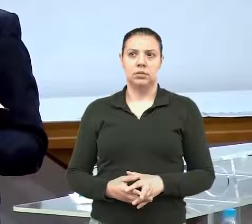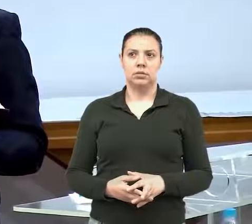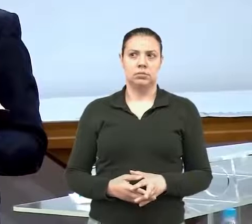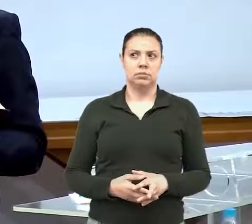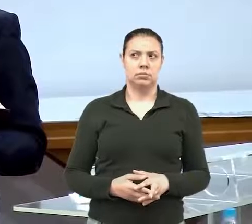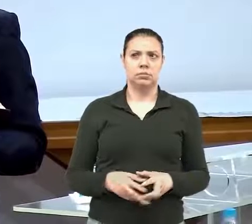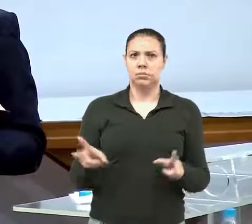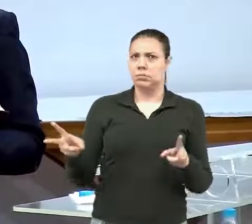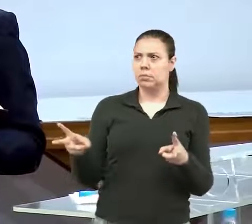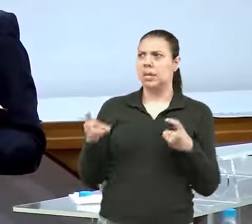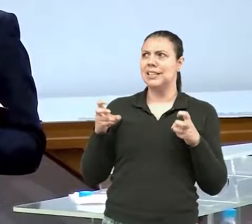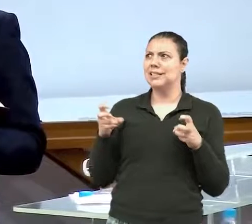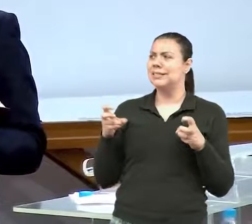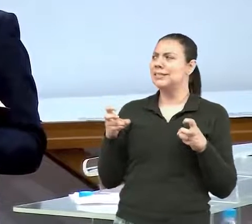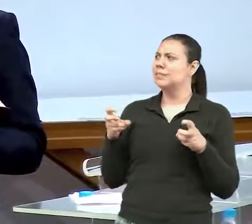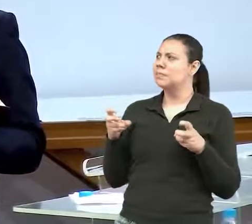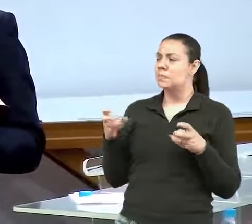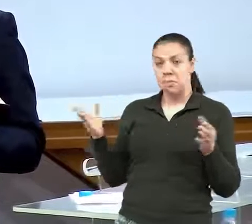Parece-nos que agora